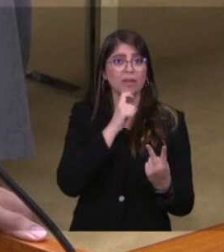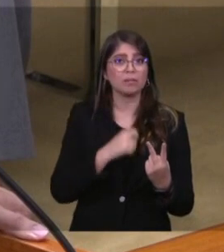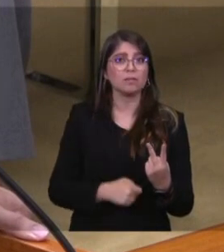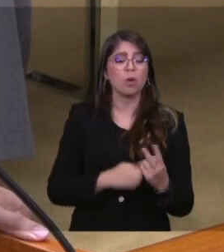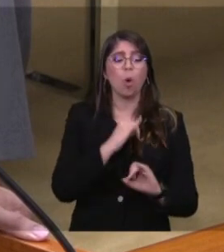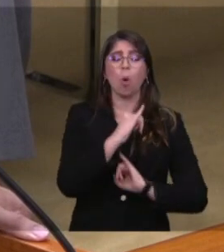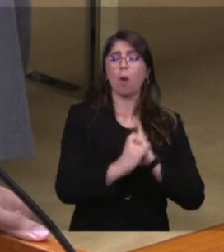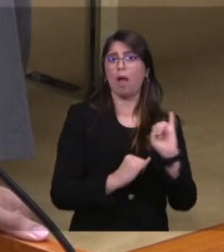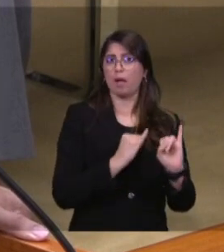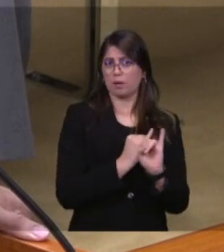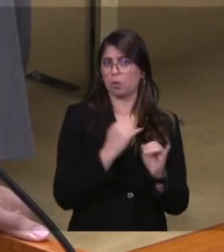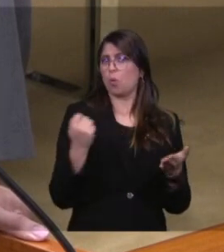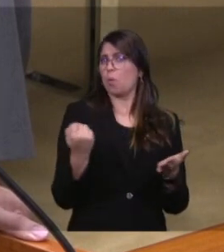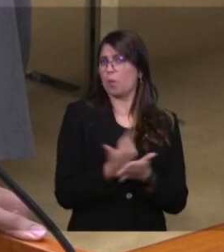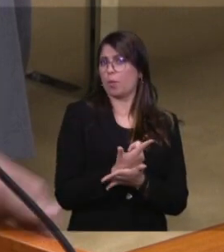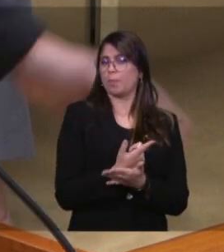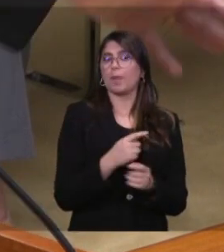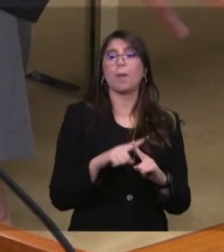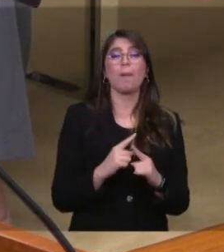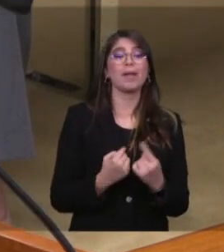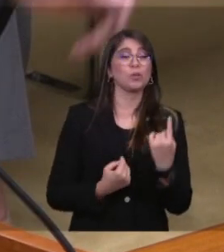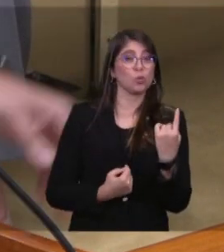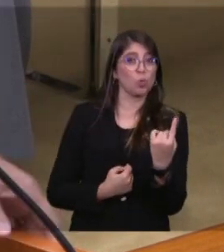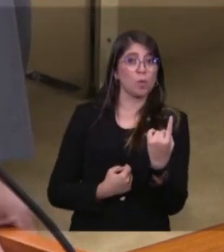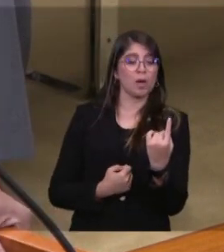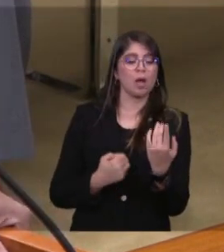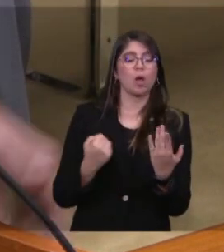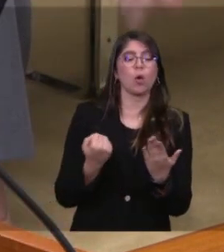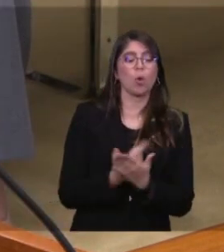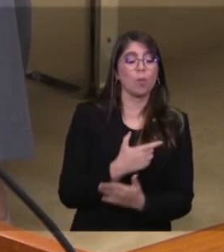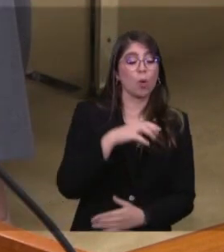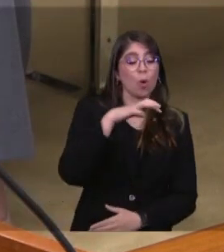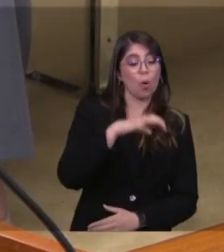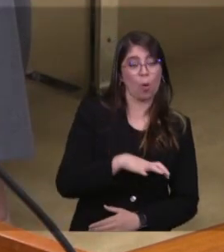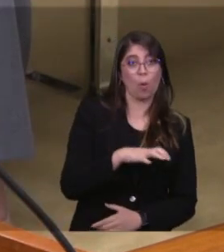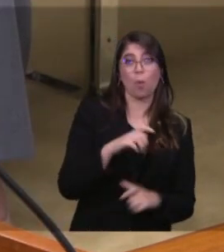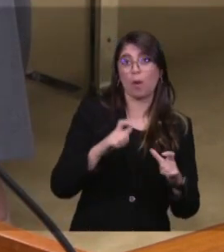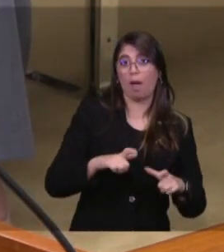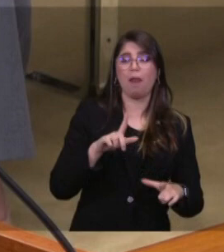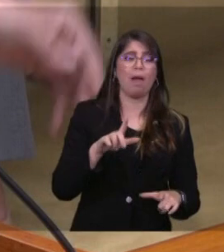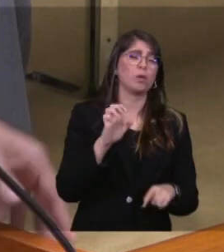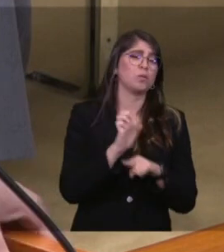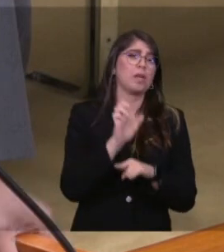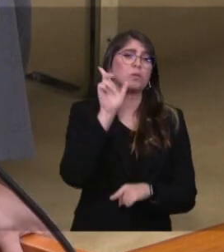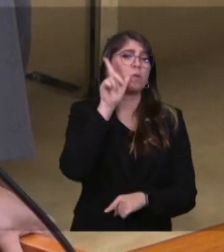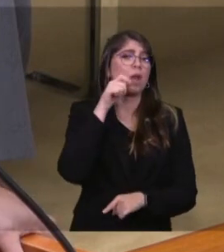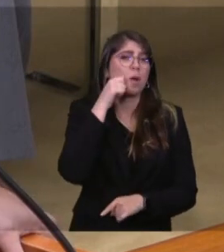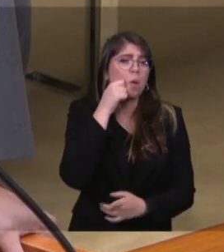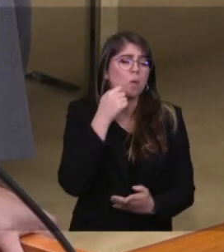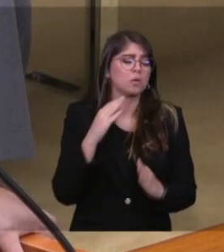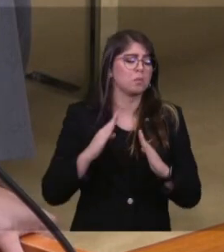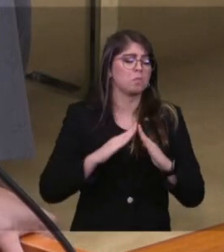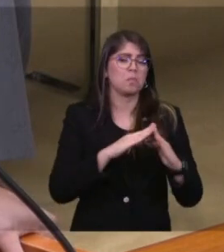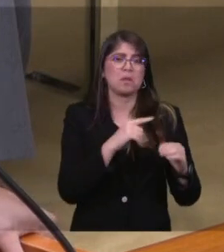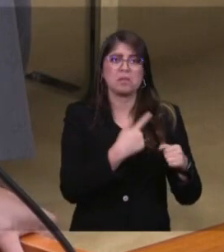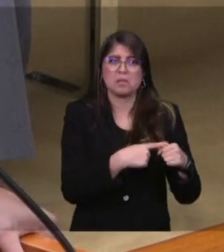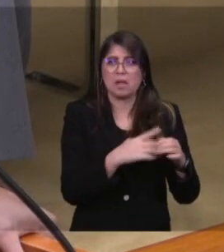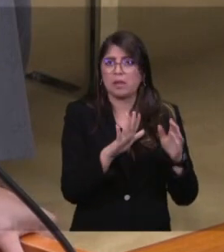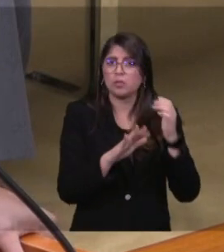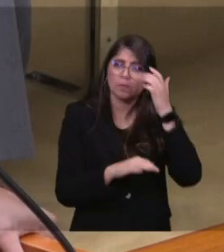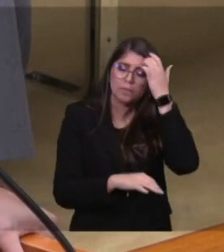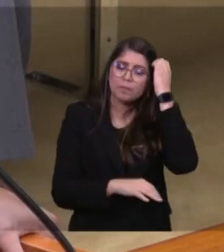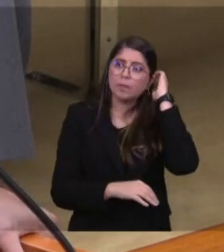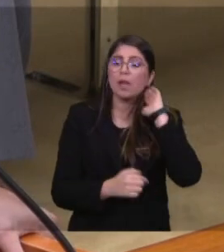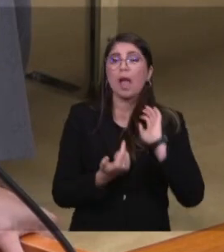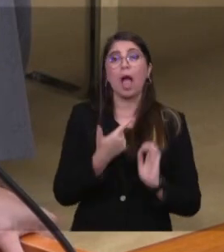pela internet. Só que uma delas ele compra de um comerciante local, lá em Alagoas, na cidade vizinha. A outra compra ele